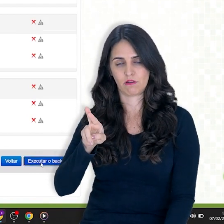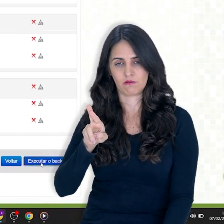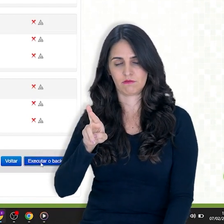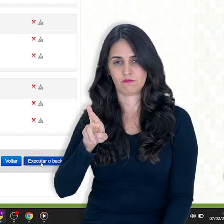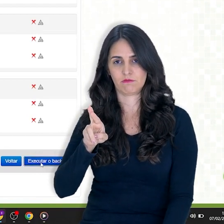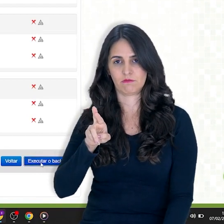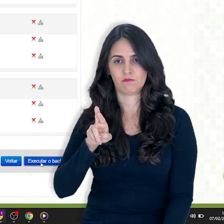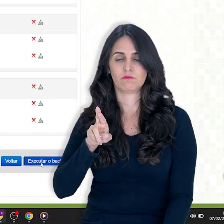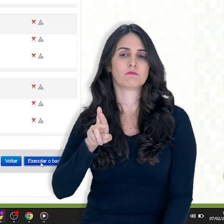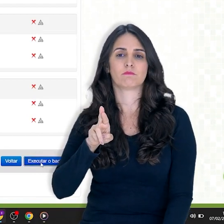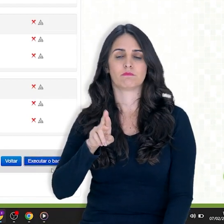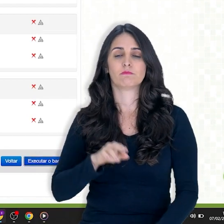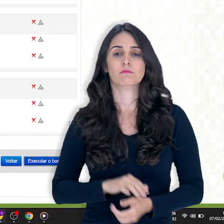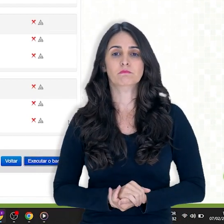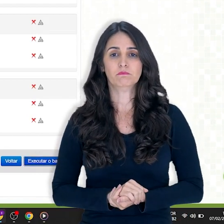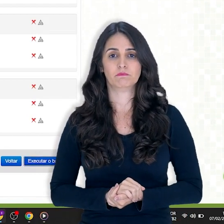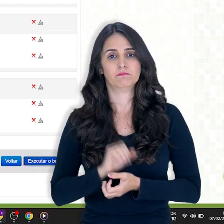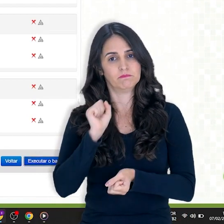A